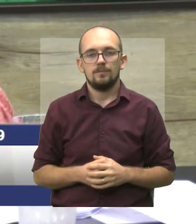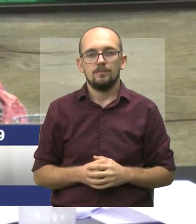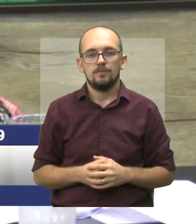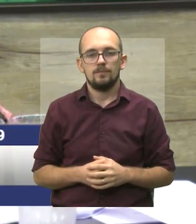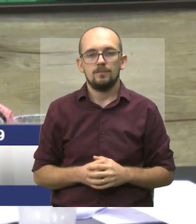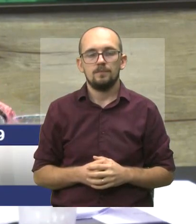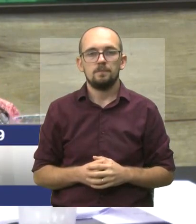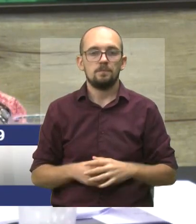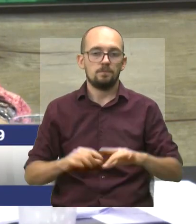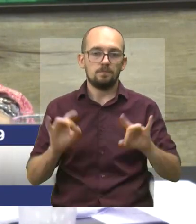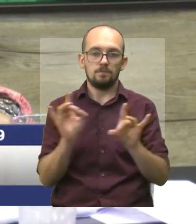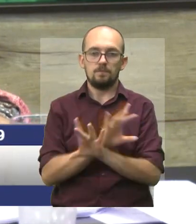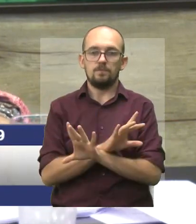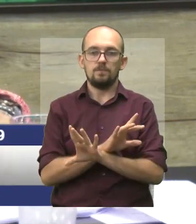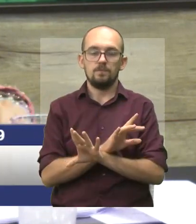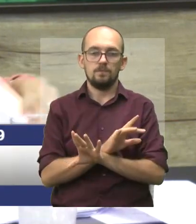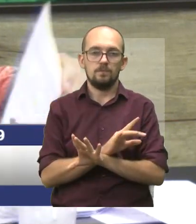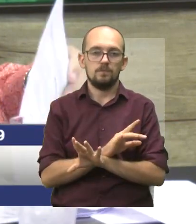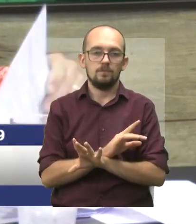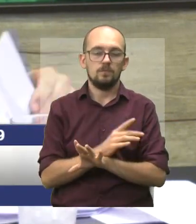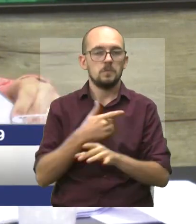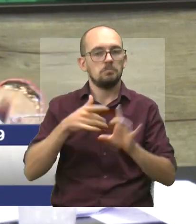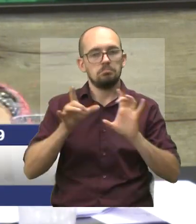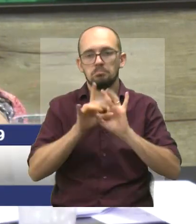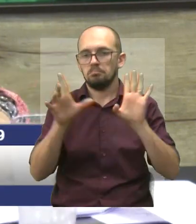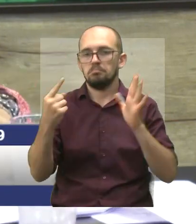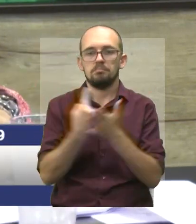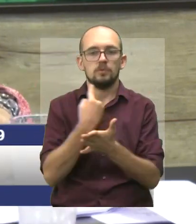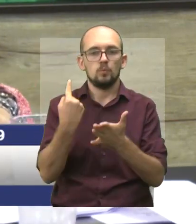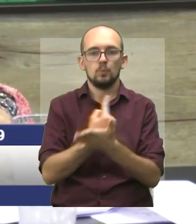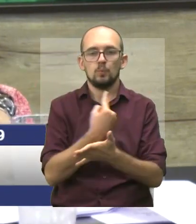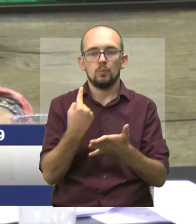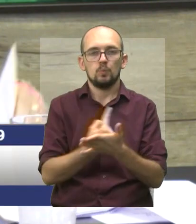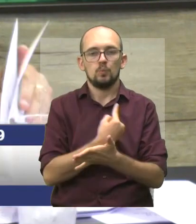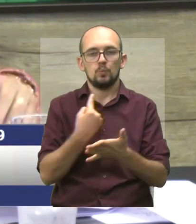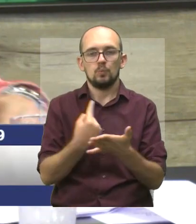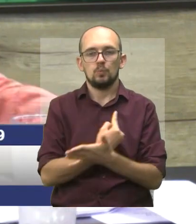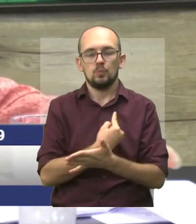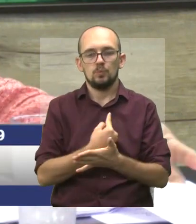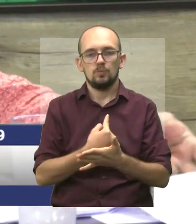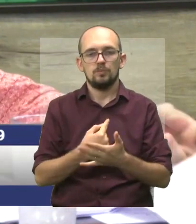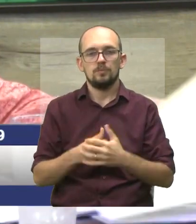E é só, né? Estou aberto às perguntas.